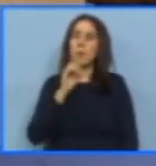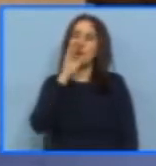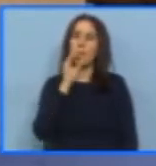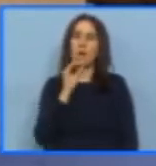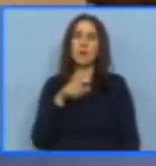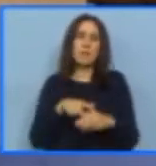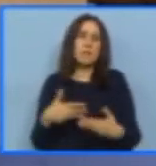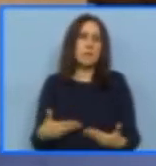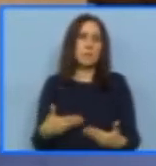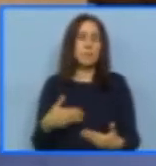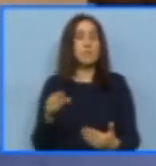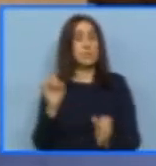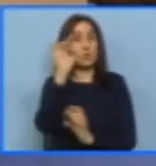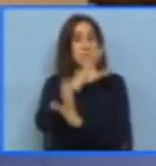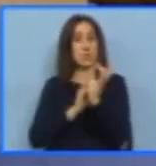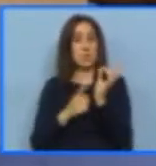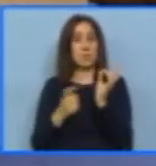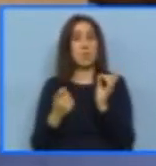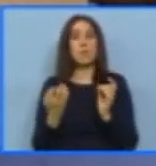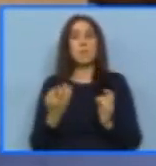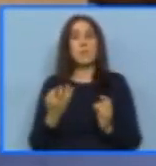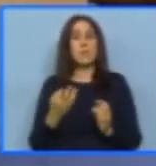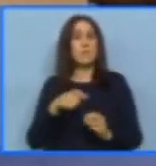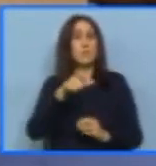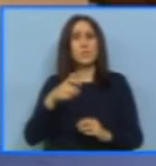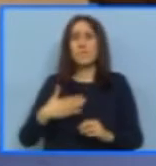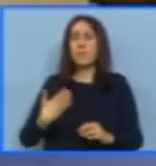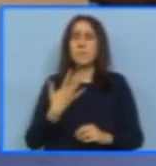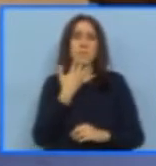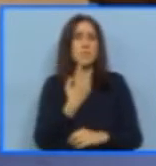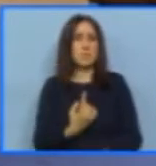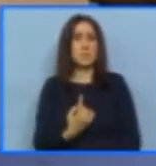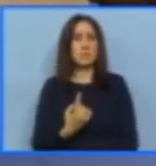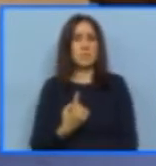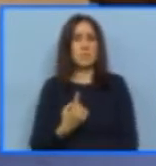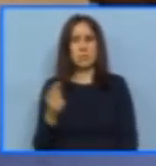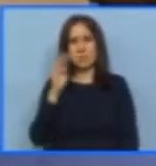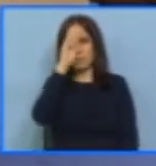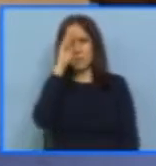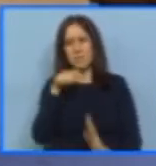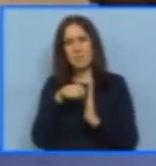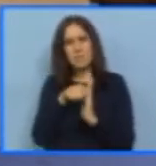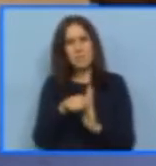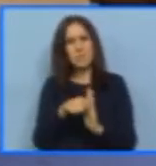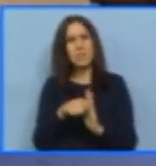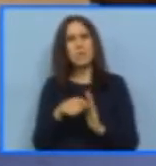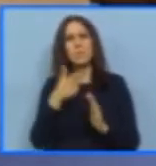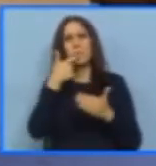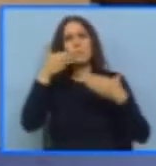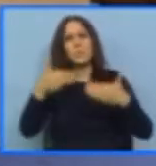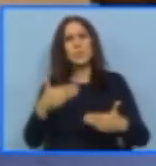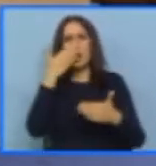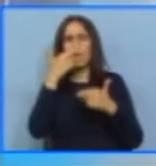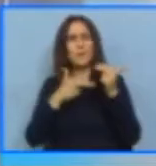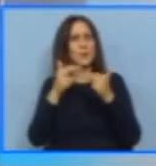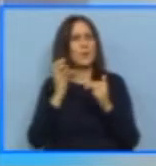os nossos tempos aqui no Ocidente, porque as pessoas estão cada vez mais sozinhas, esta insistência do Papa que não vale a pena construir muros,